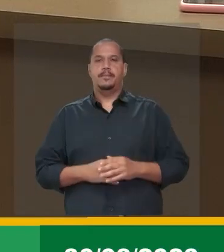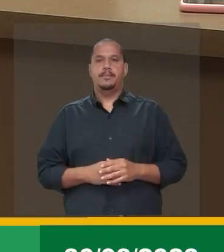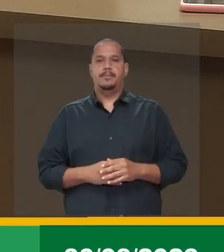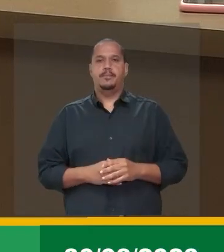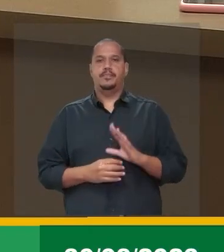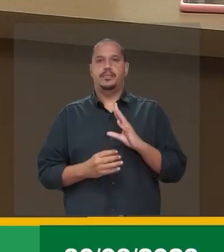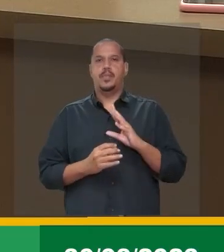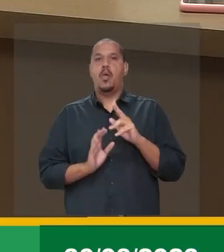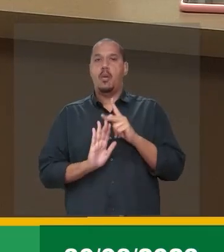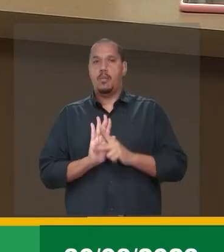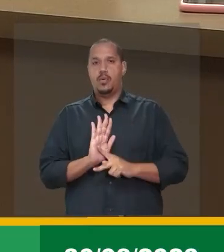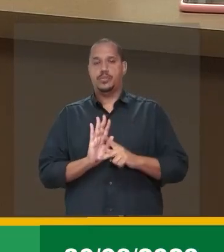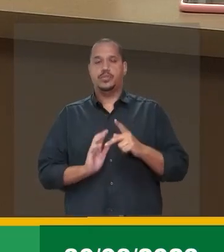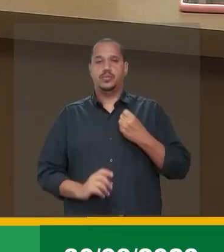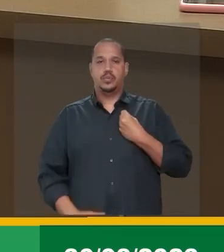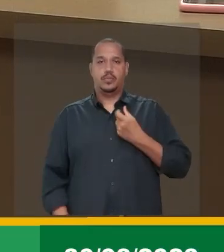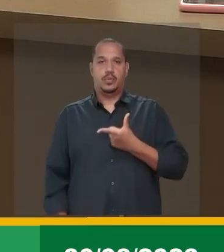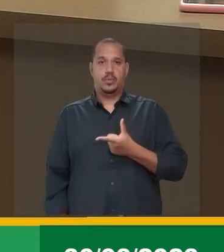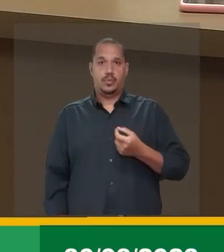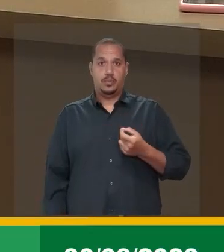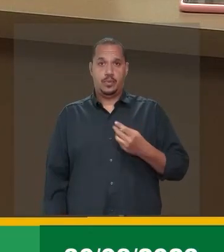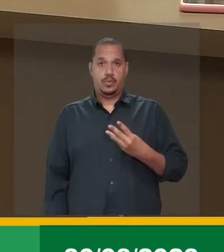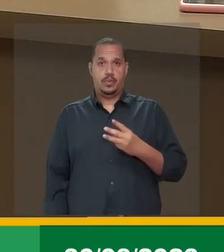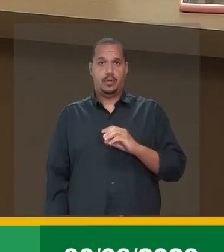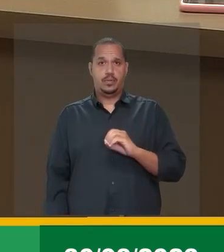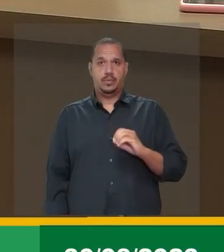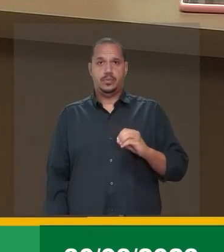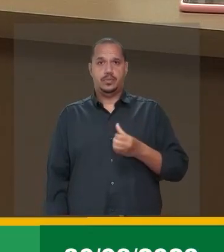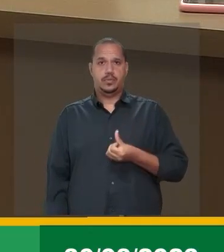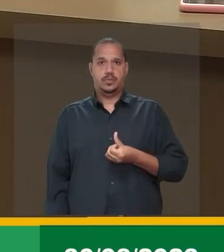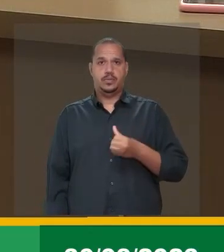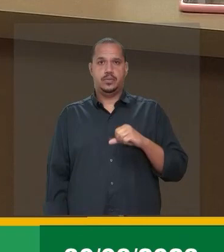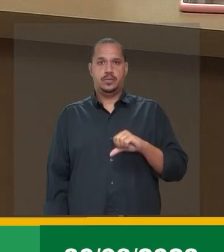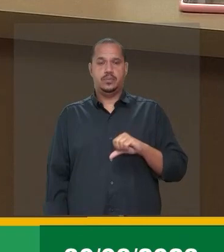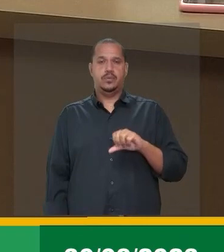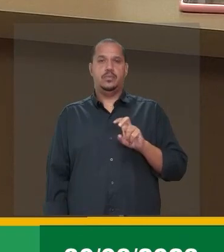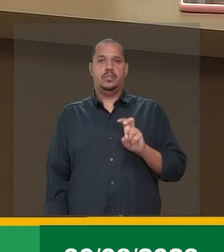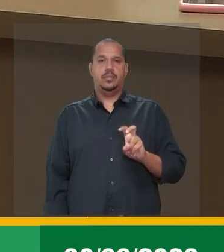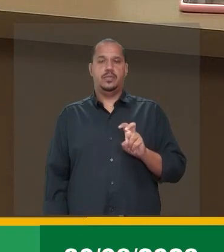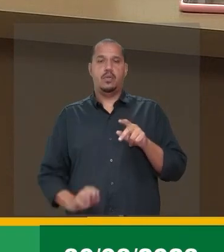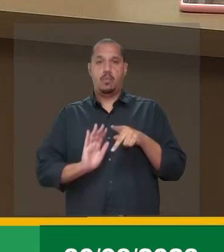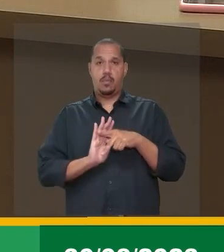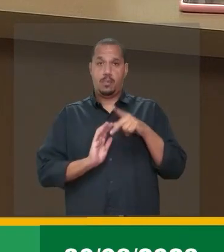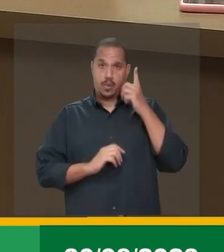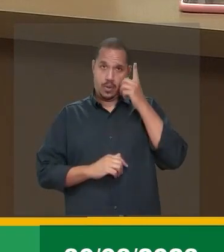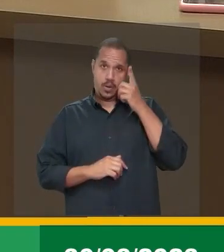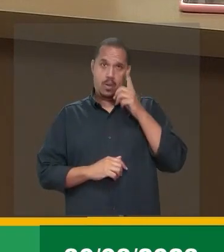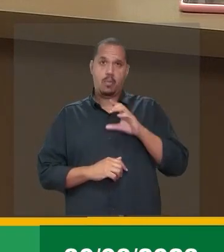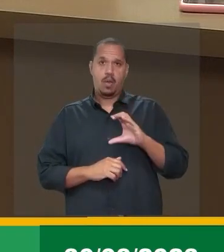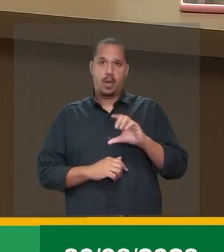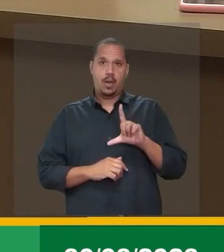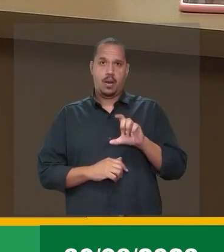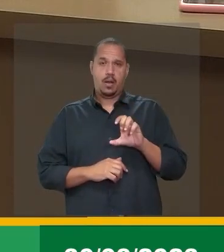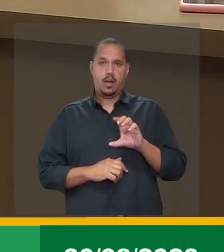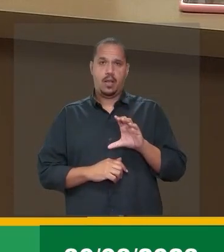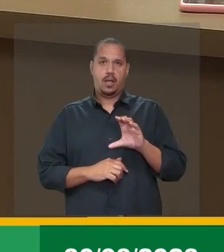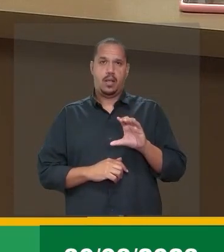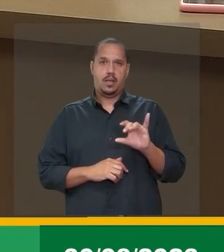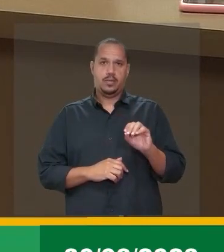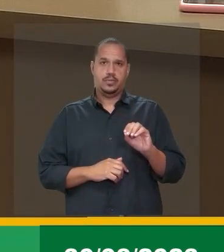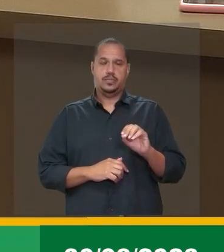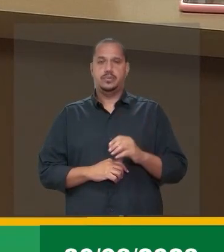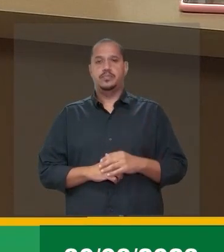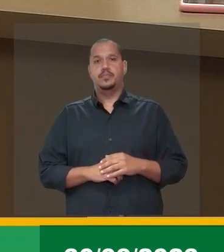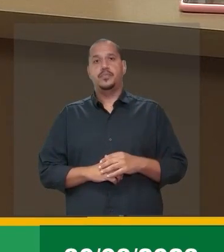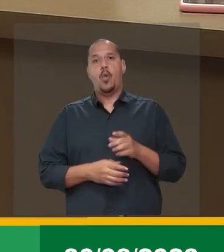projeto 2023 000695 de autoria do deputado Clécio Alves obriga a empresa